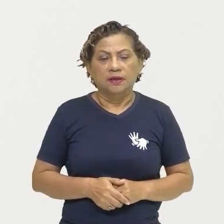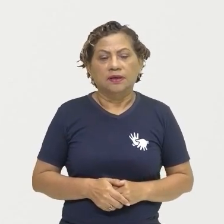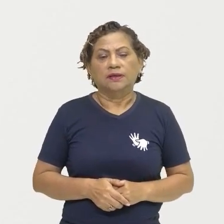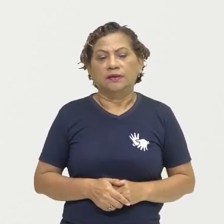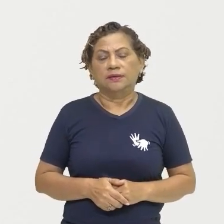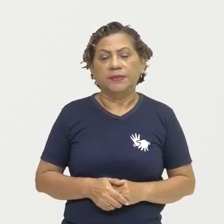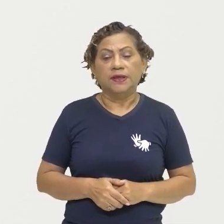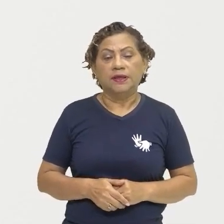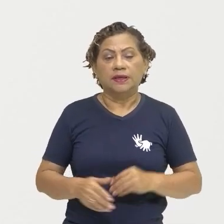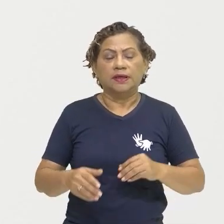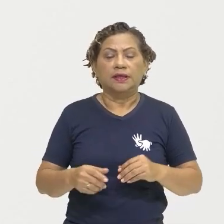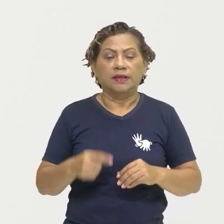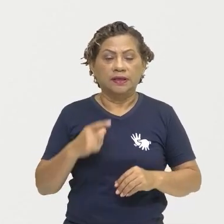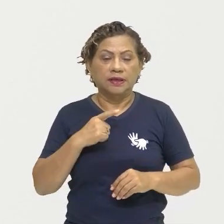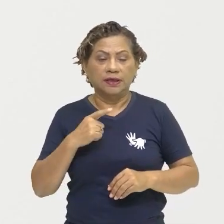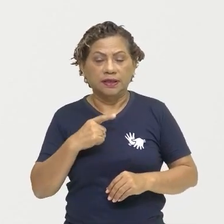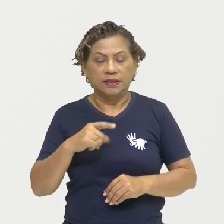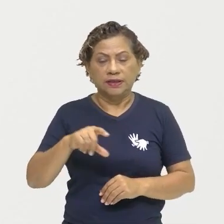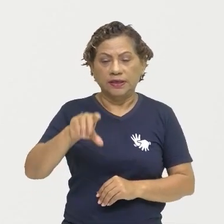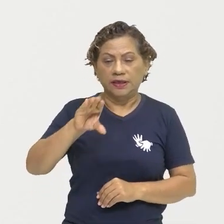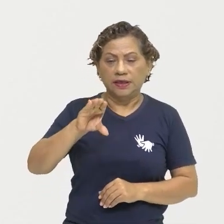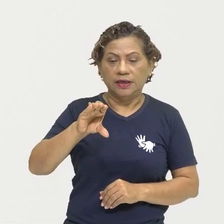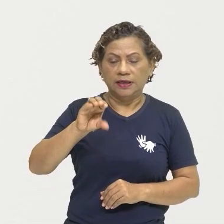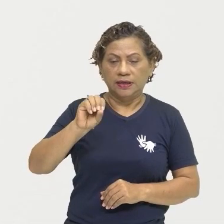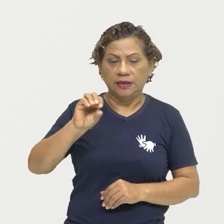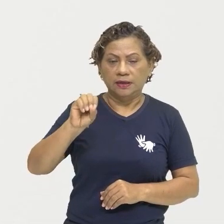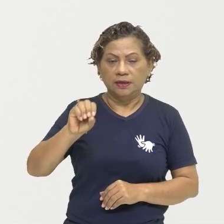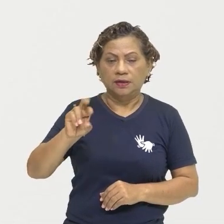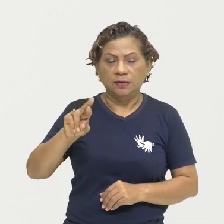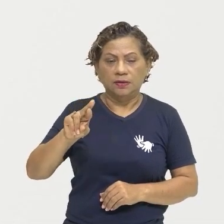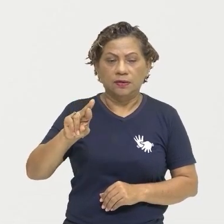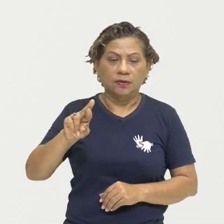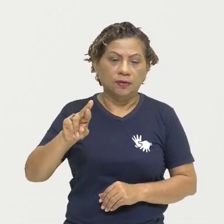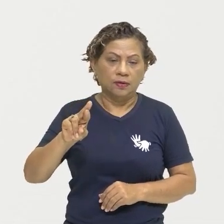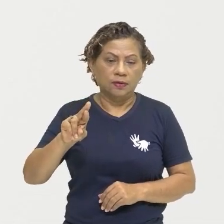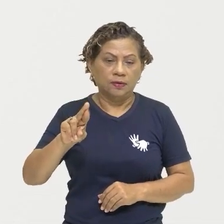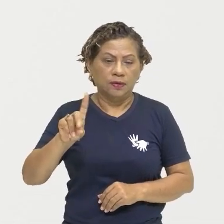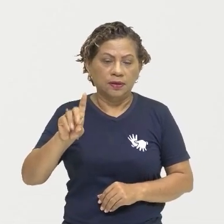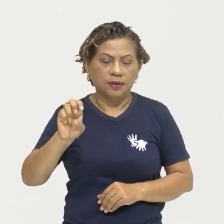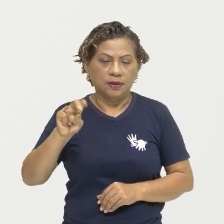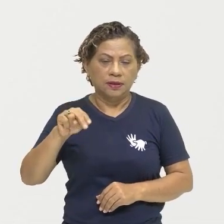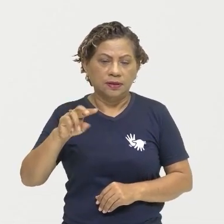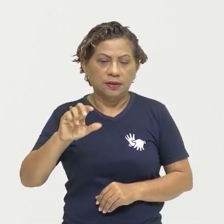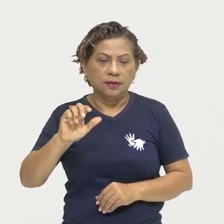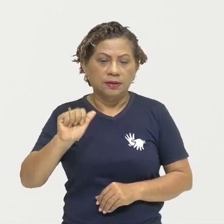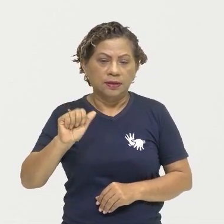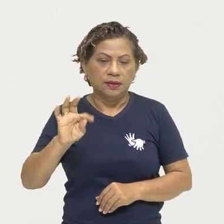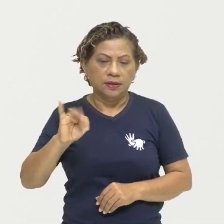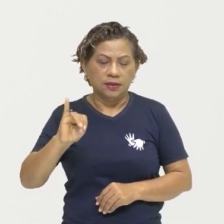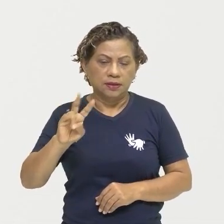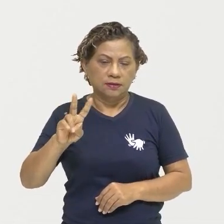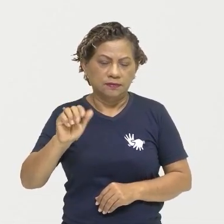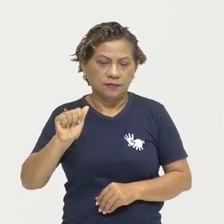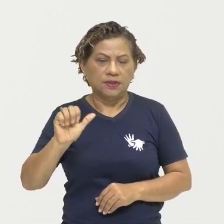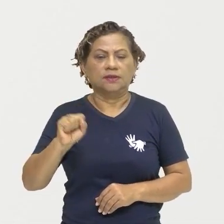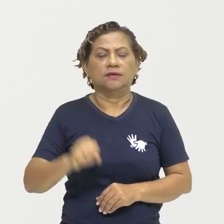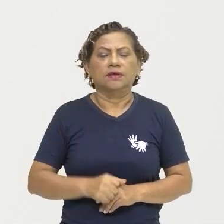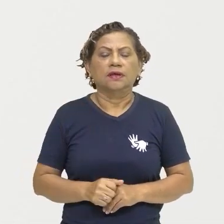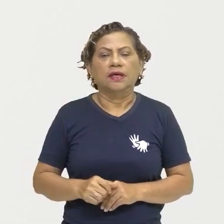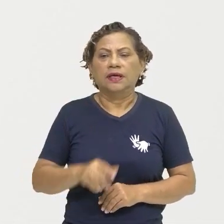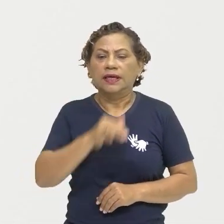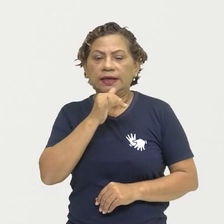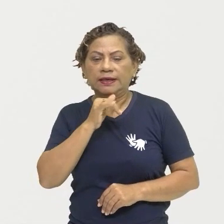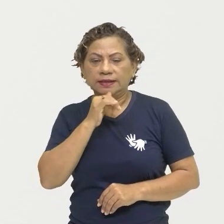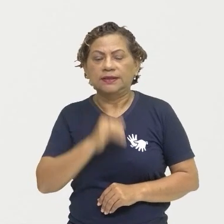coordenativas, coordenadas aditivas. Quais são as conjunções coordenativas aditivas? Aditivas vêm